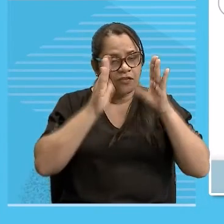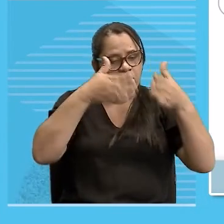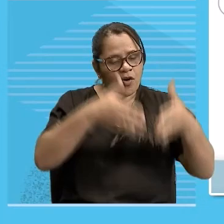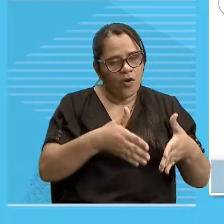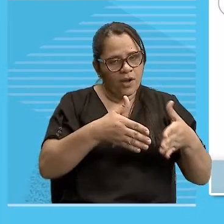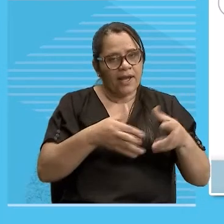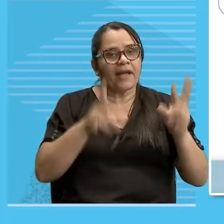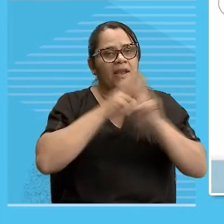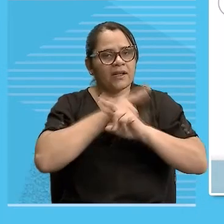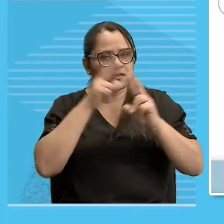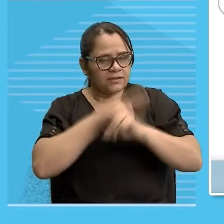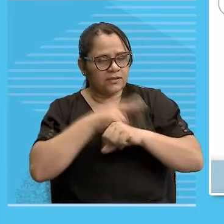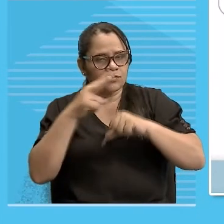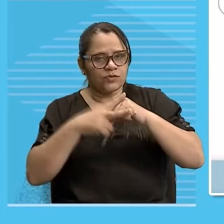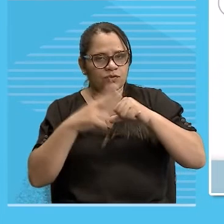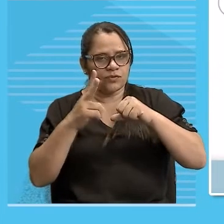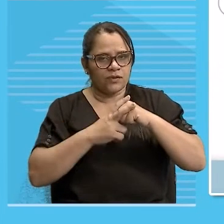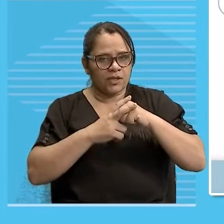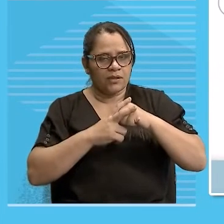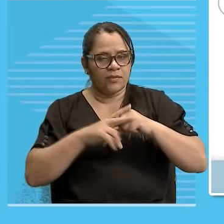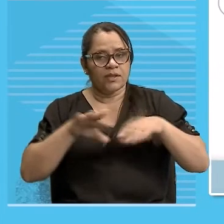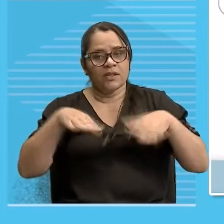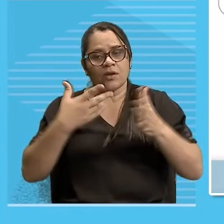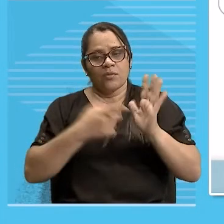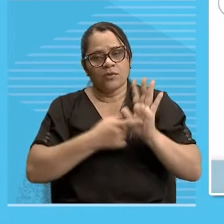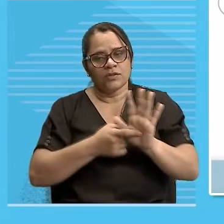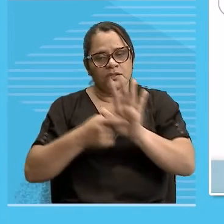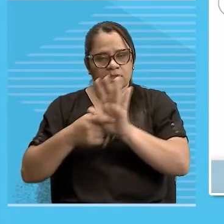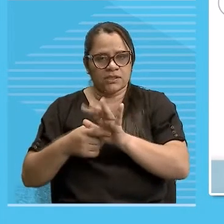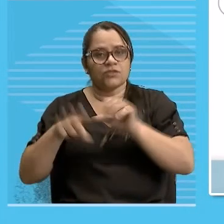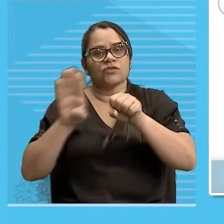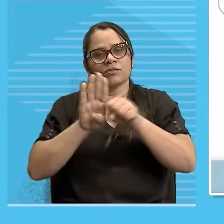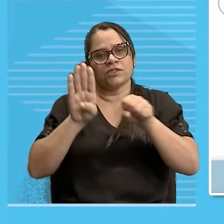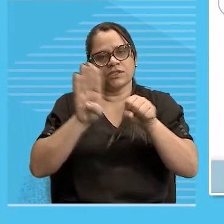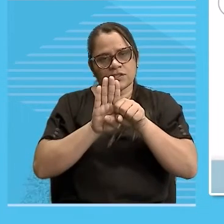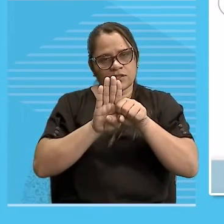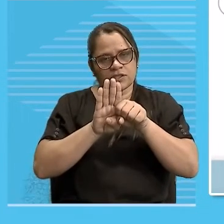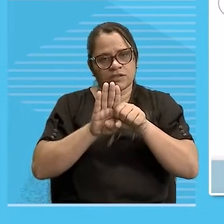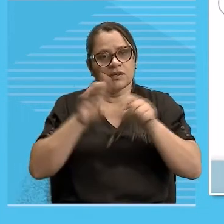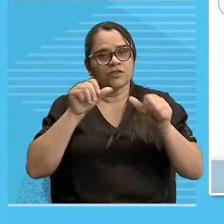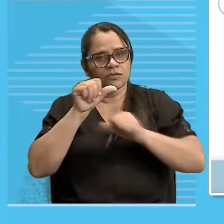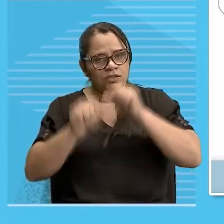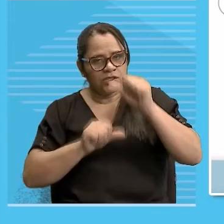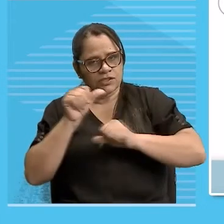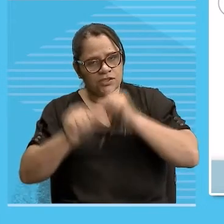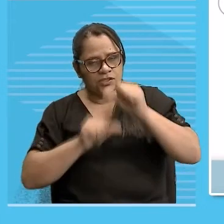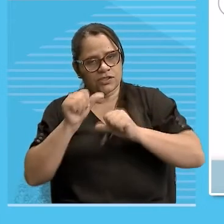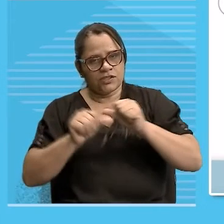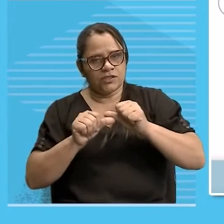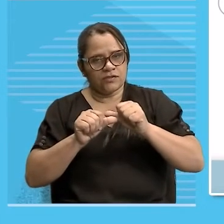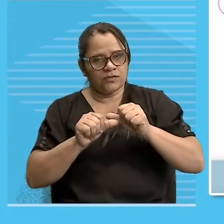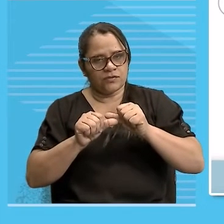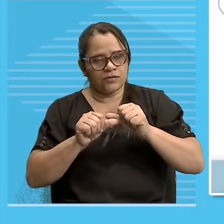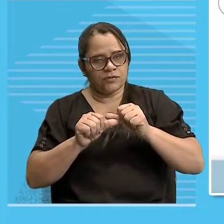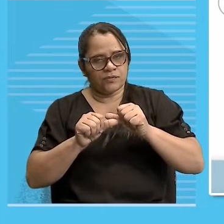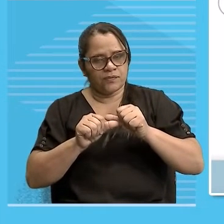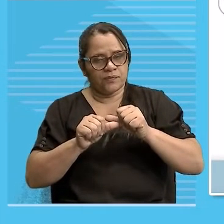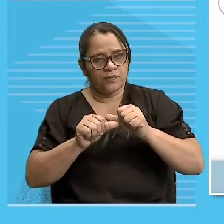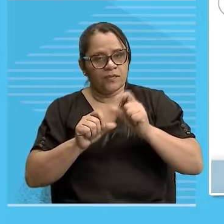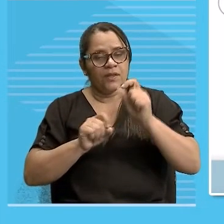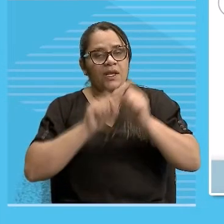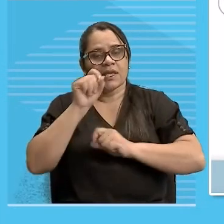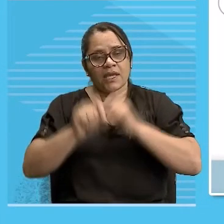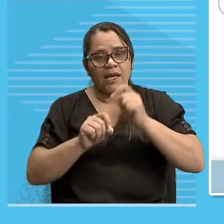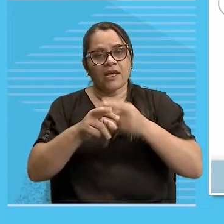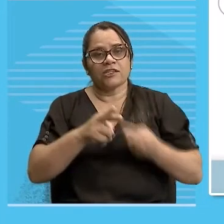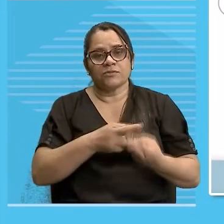ao verbo. Diz para vocês, substantivos são modificados por adjetivos, que vão atribuir a